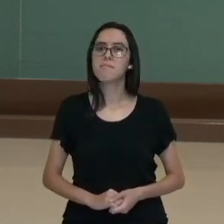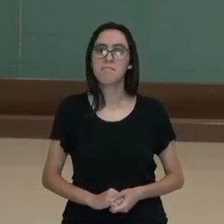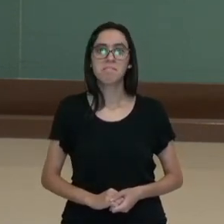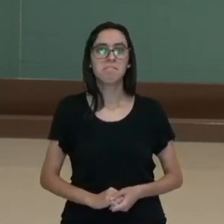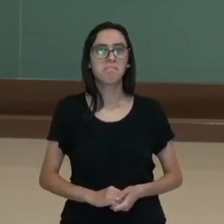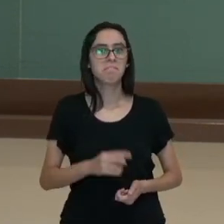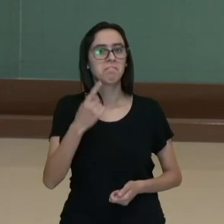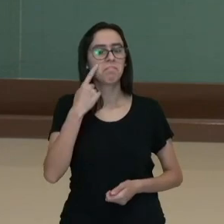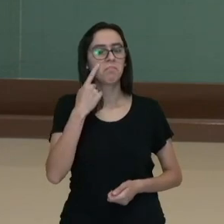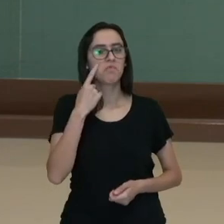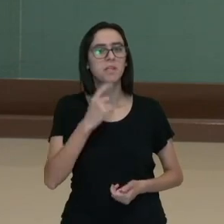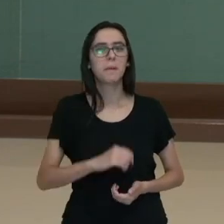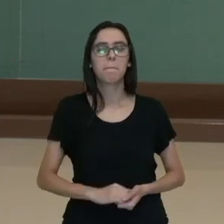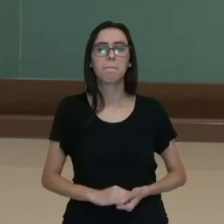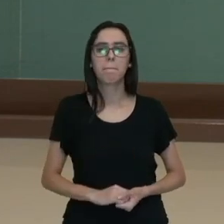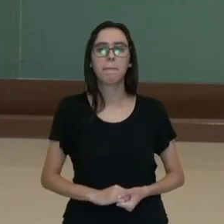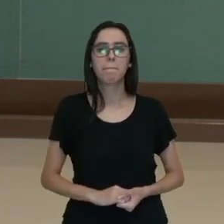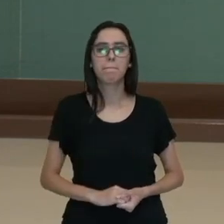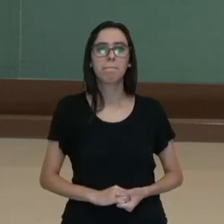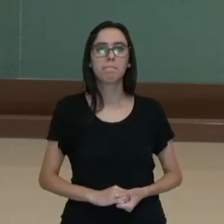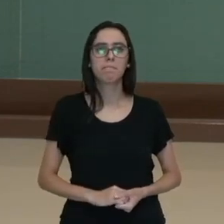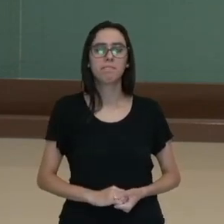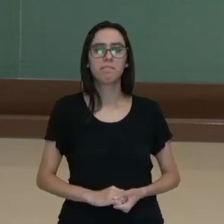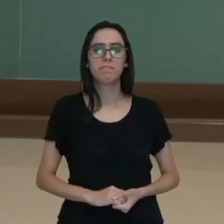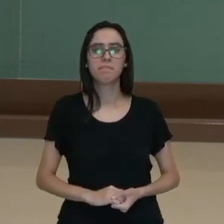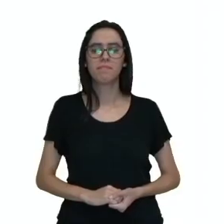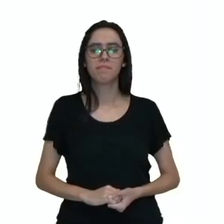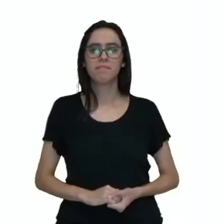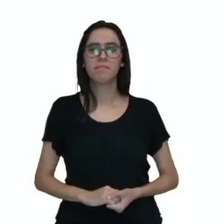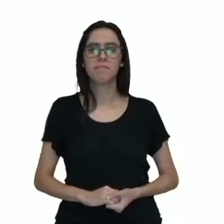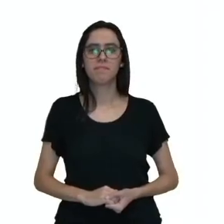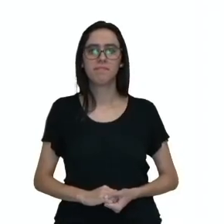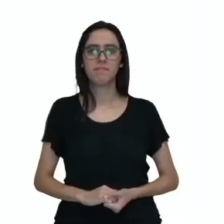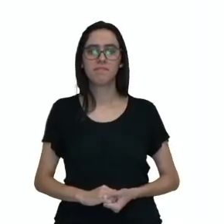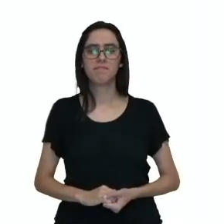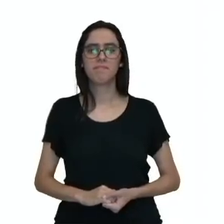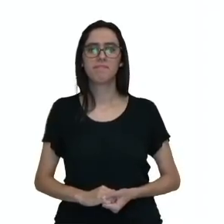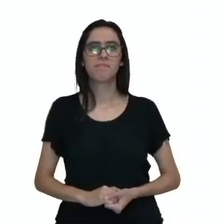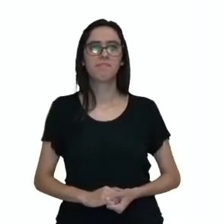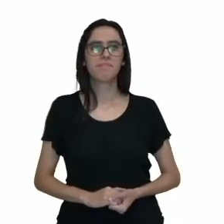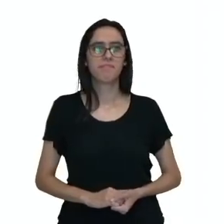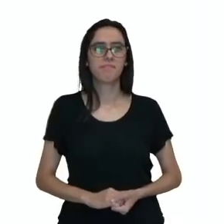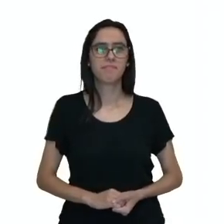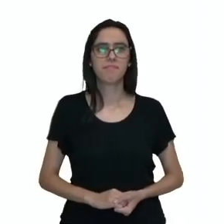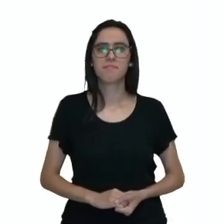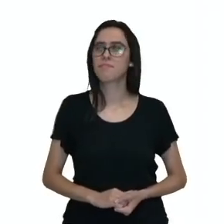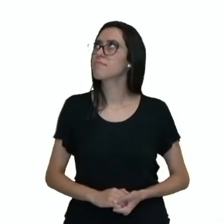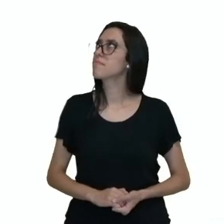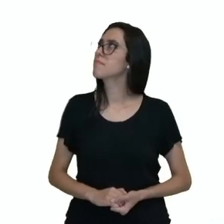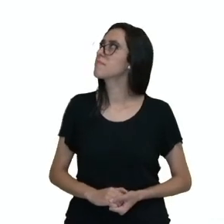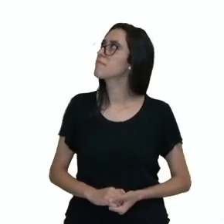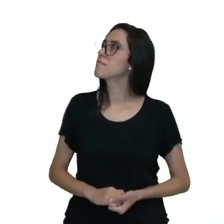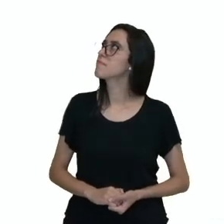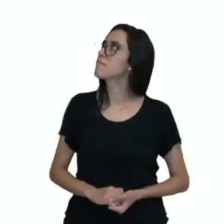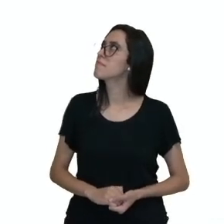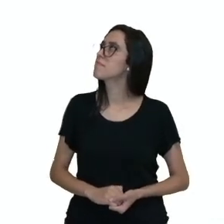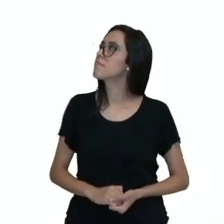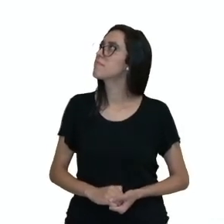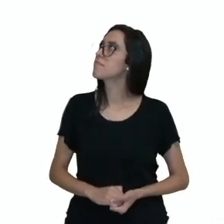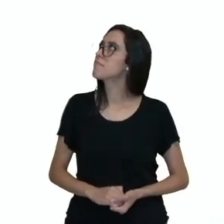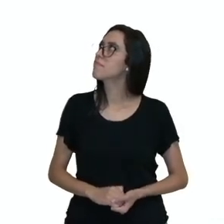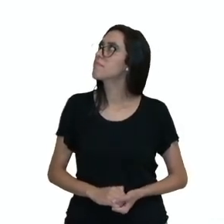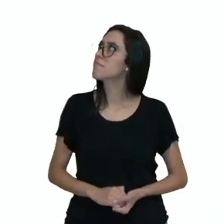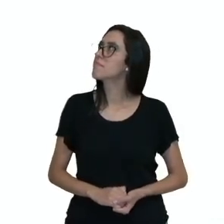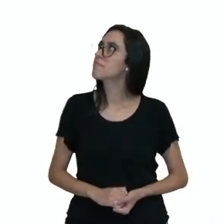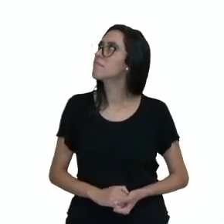a ver? O pronome uno poderia ser traduzido a o